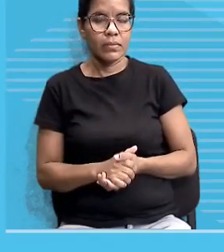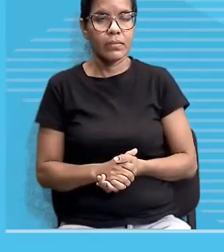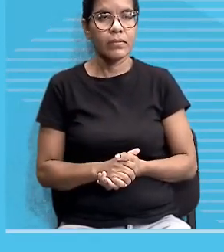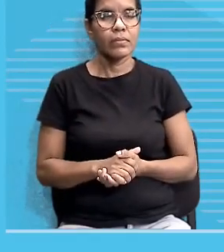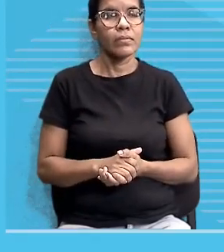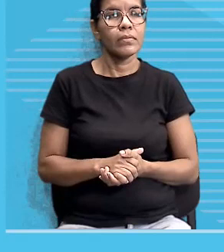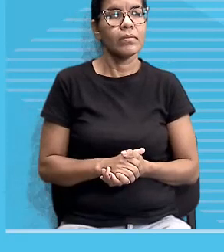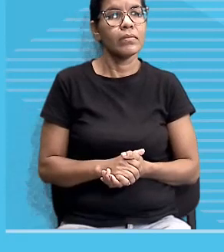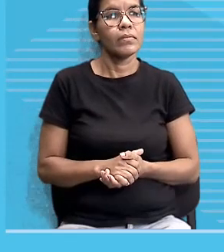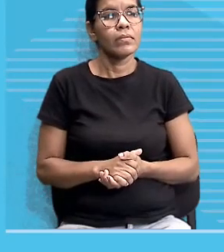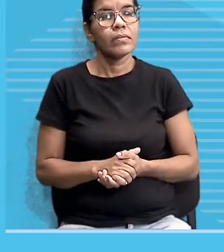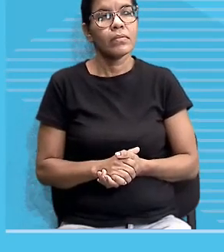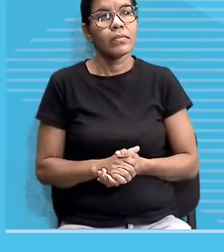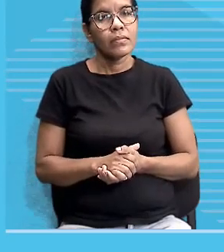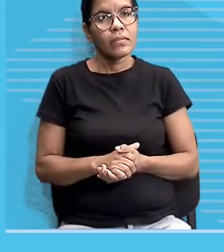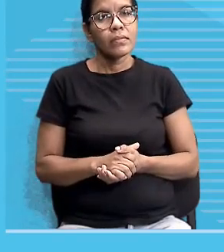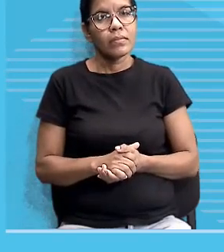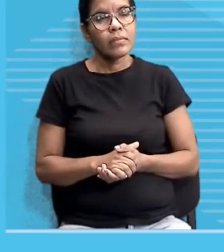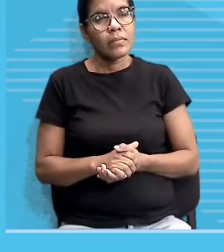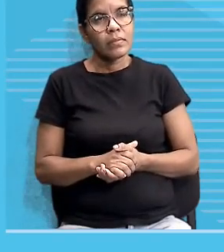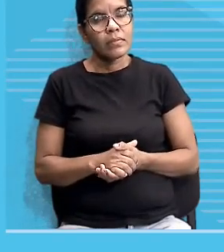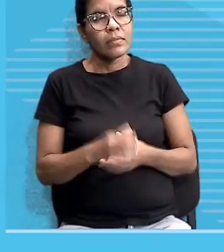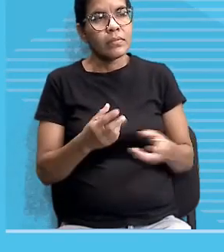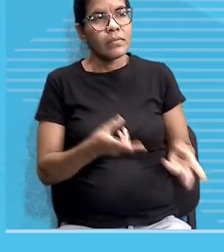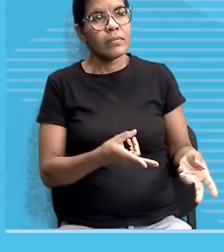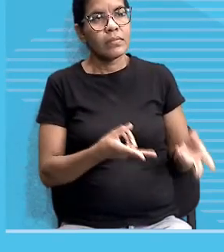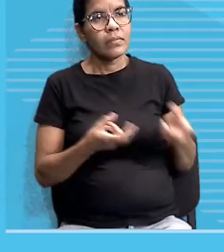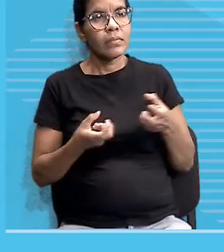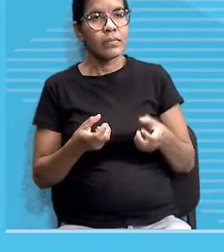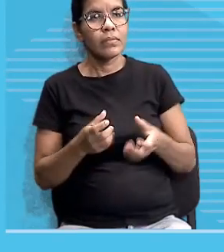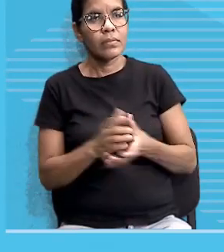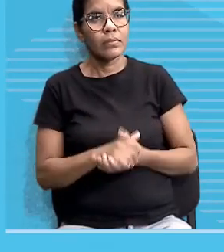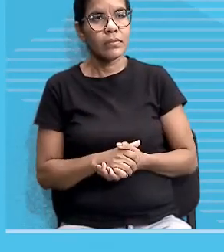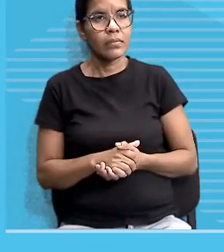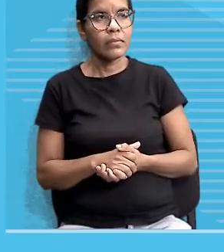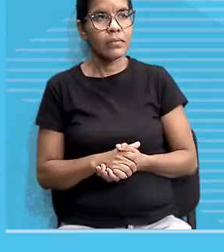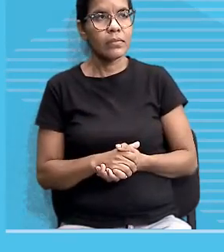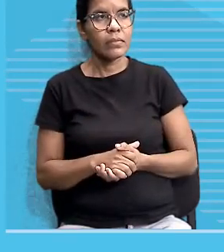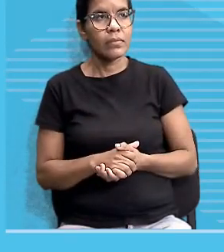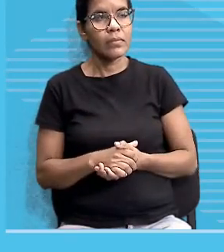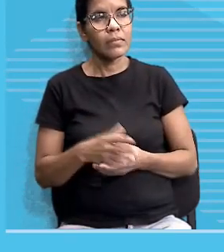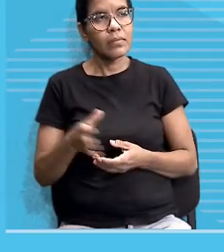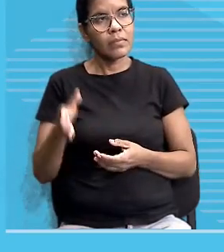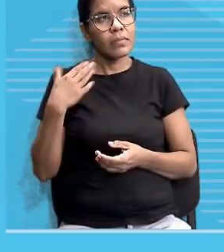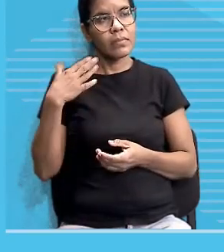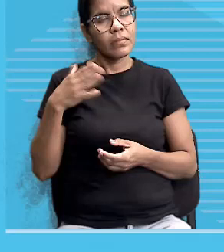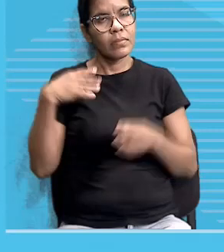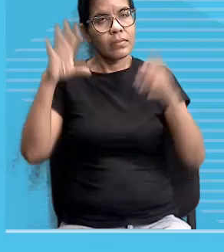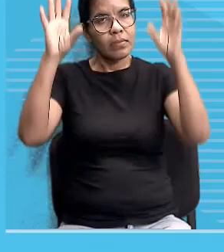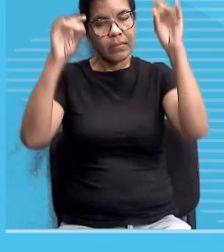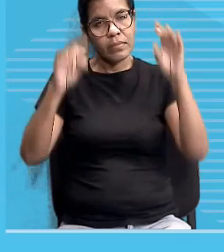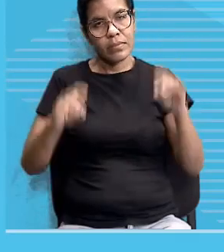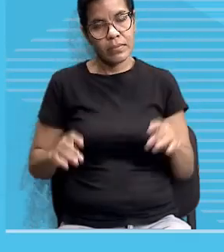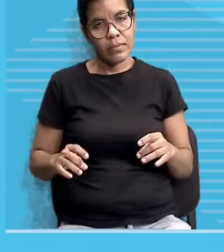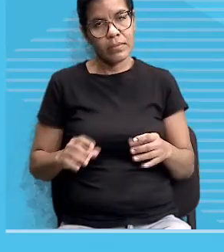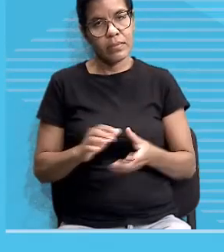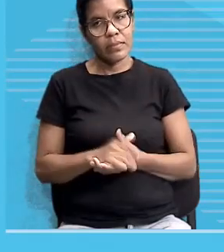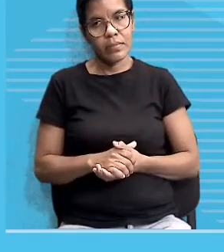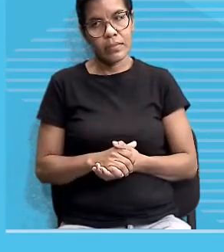só aqui eu tô percebendo que o calor específico